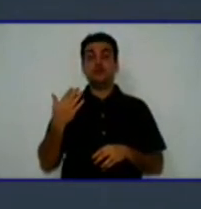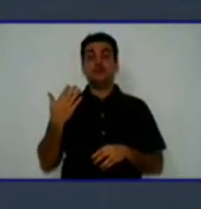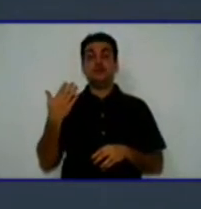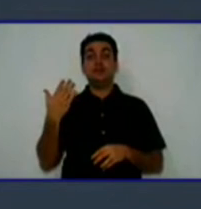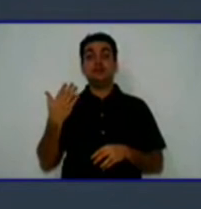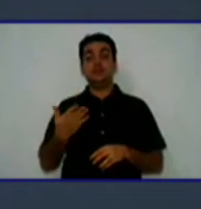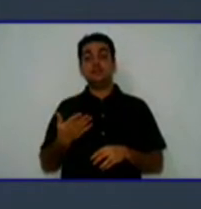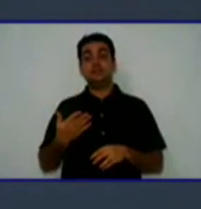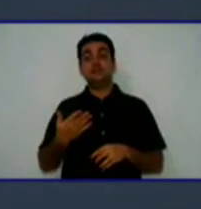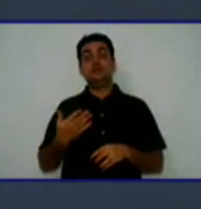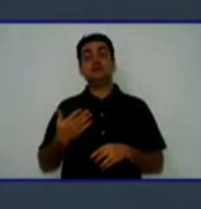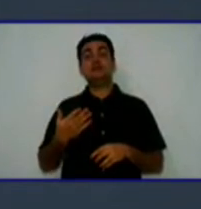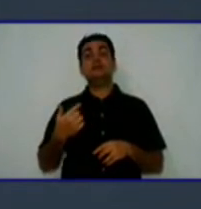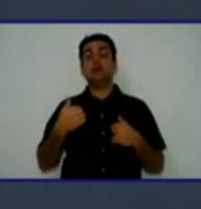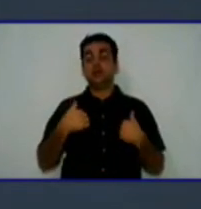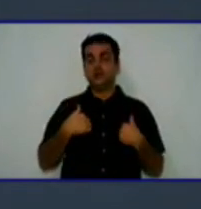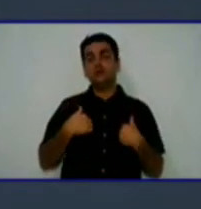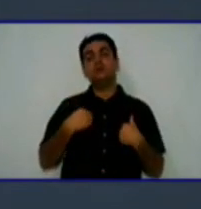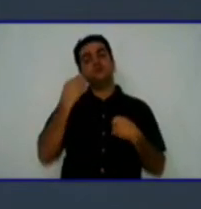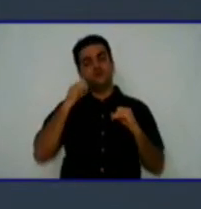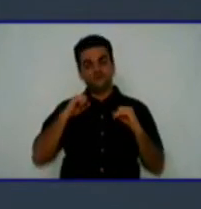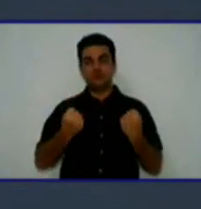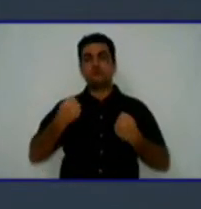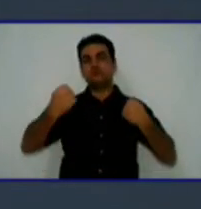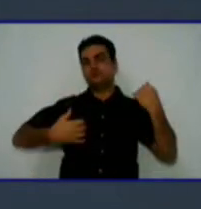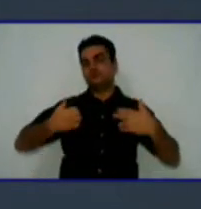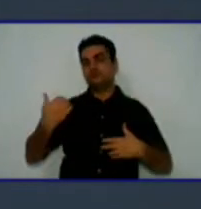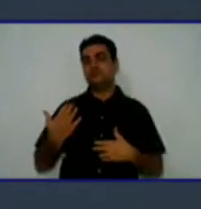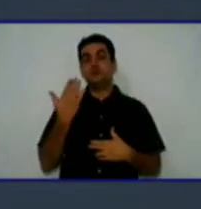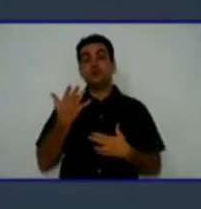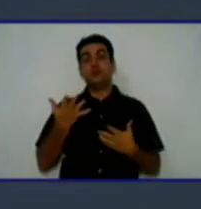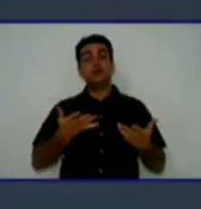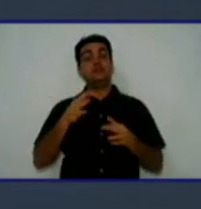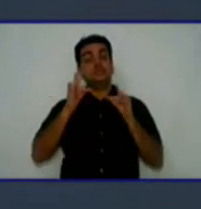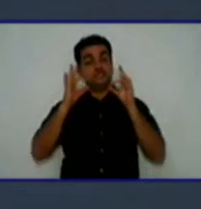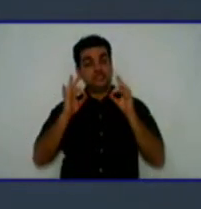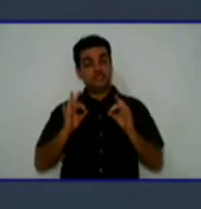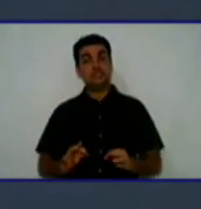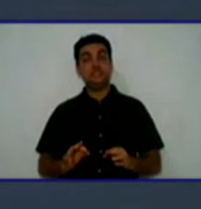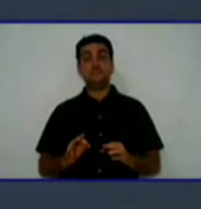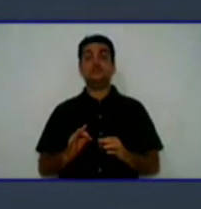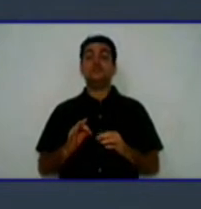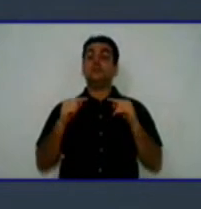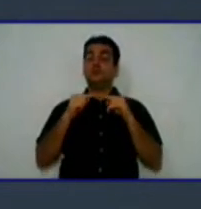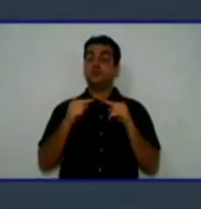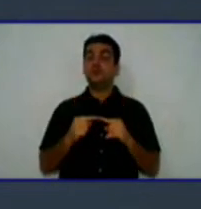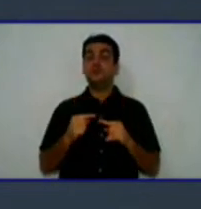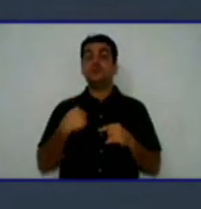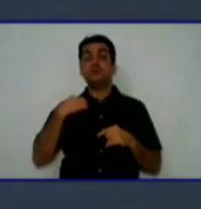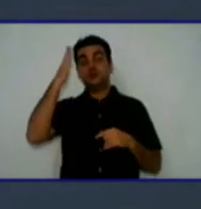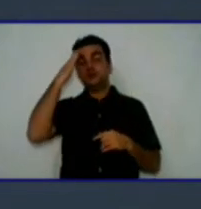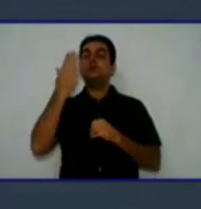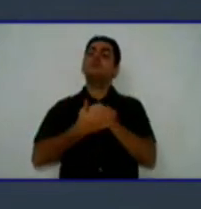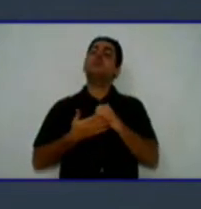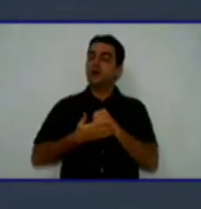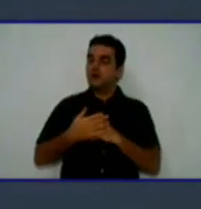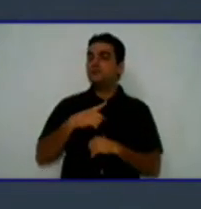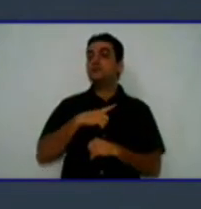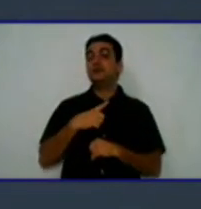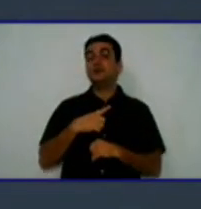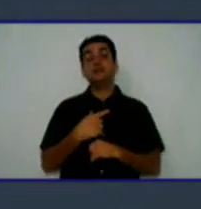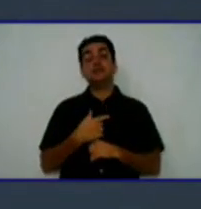e procuro, obviamente, fazê-lo da forma genuína, como deva ser, entenda a fundamentação que